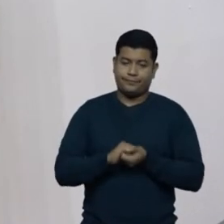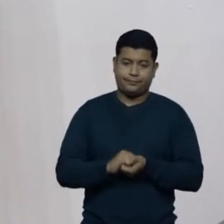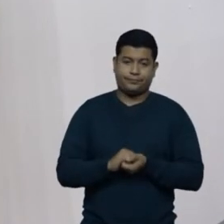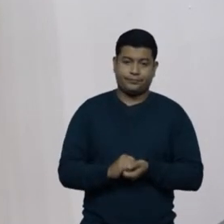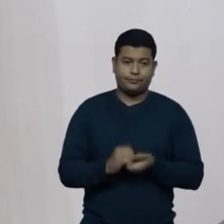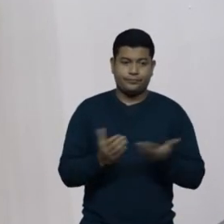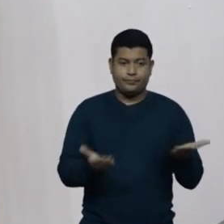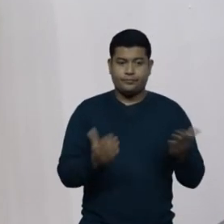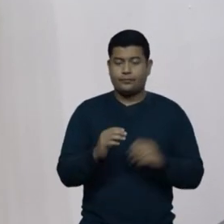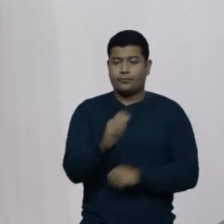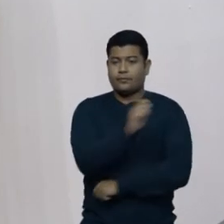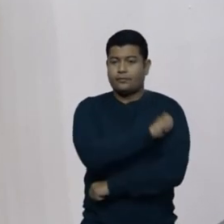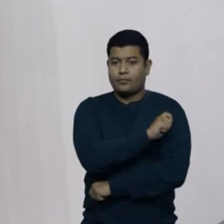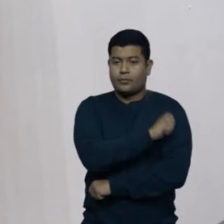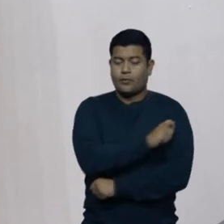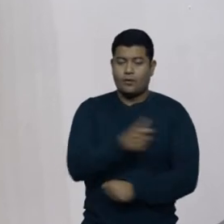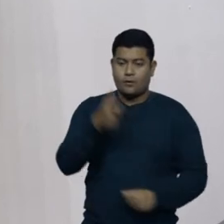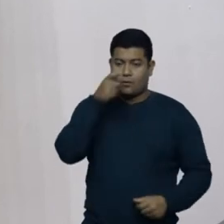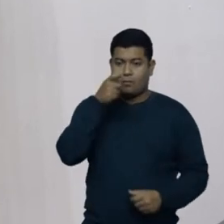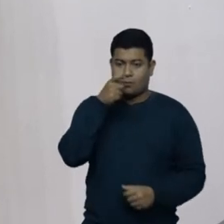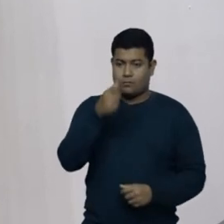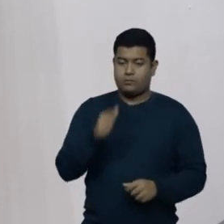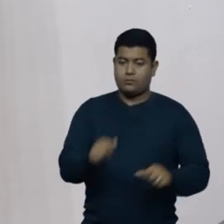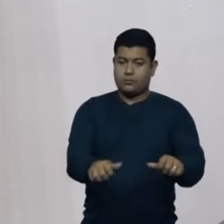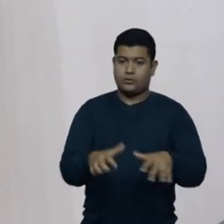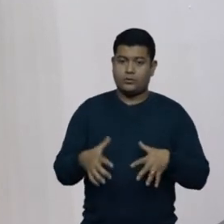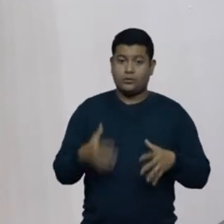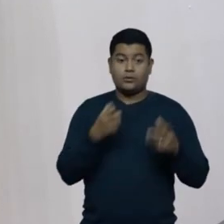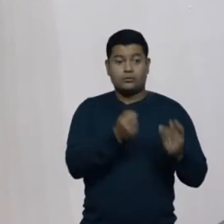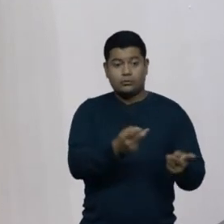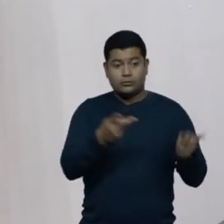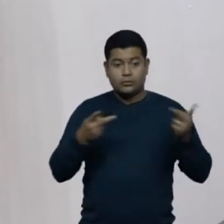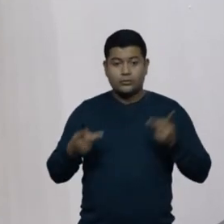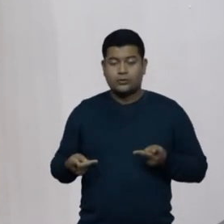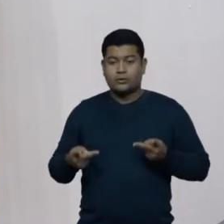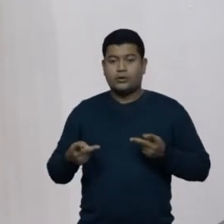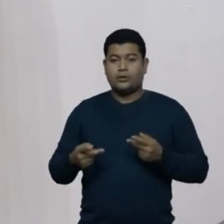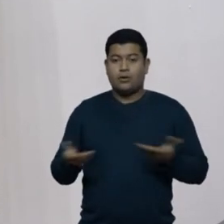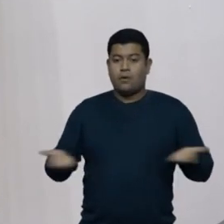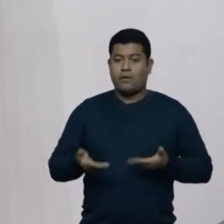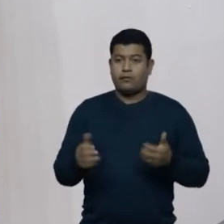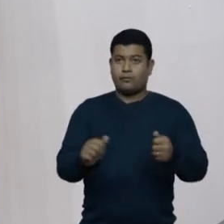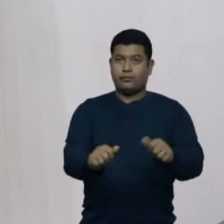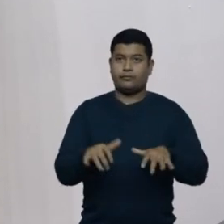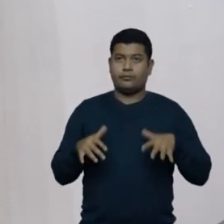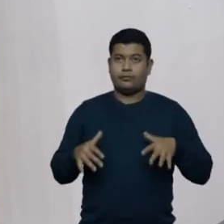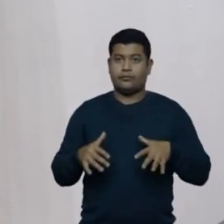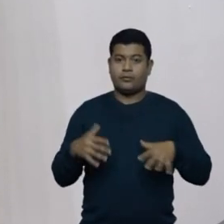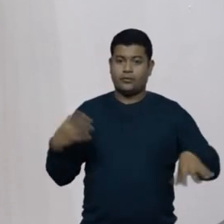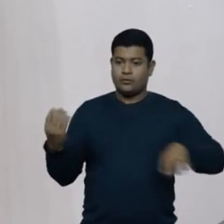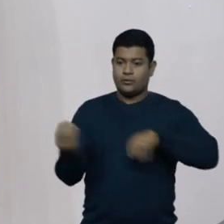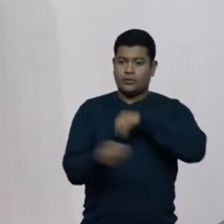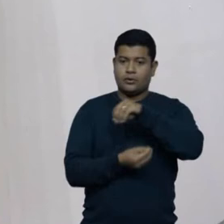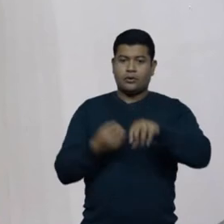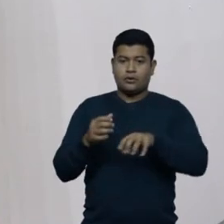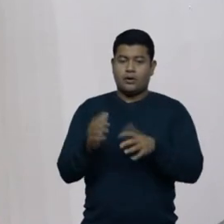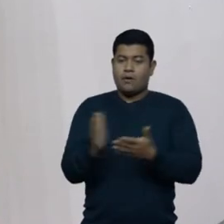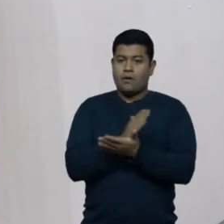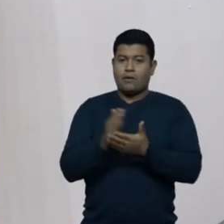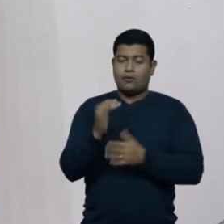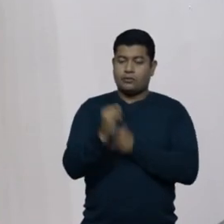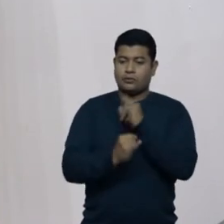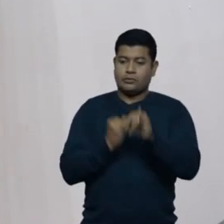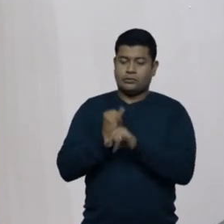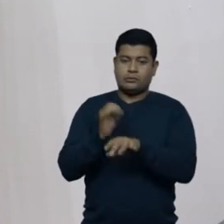estão acompanhando a sessão. Sejam bem-vindos. Hoje é uma sessão mista, então é virtual